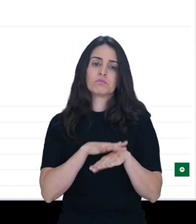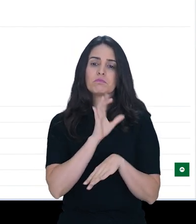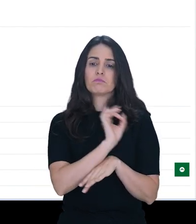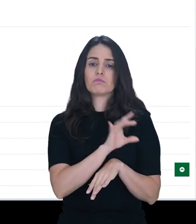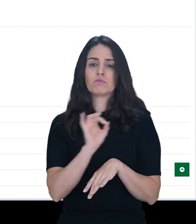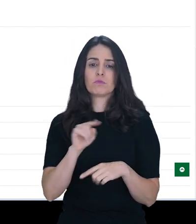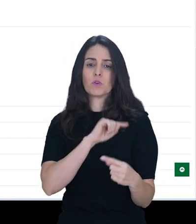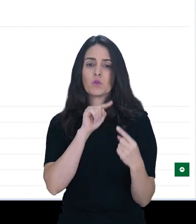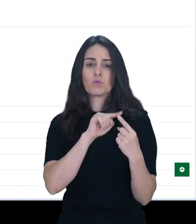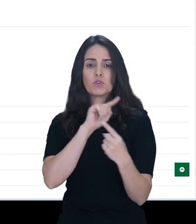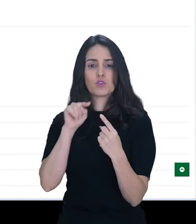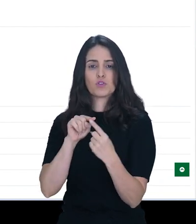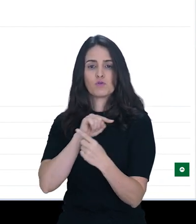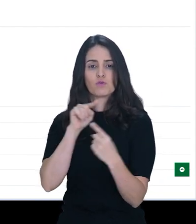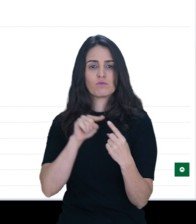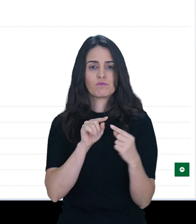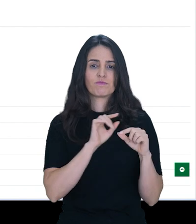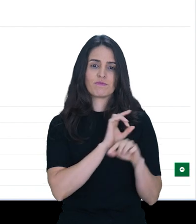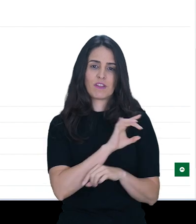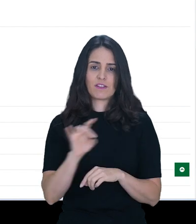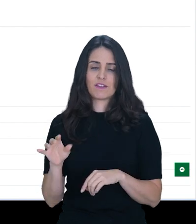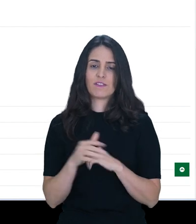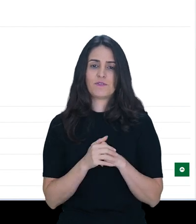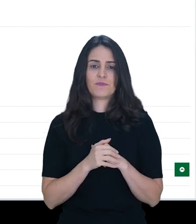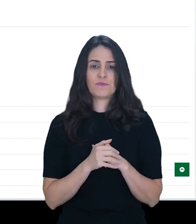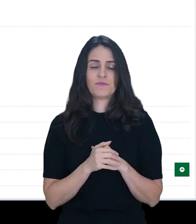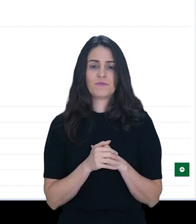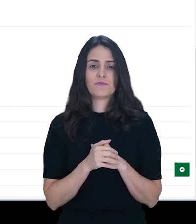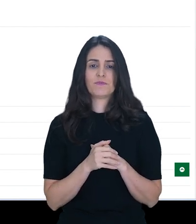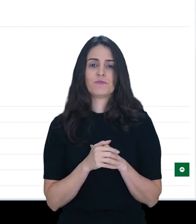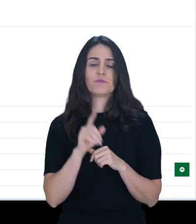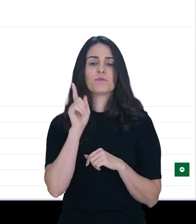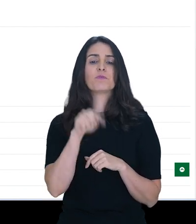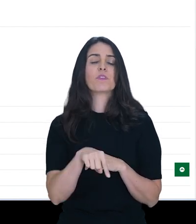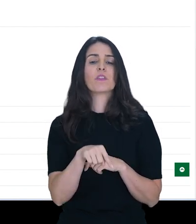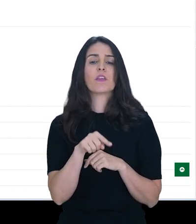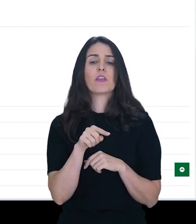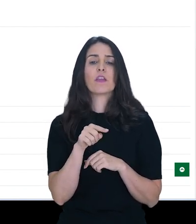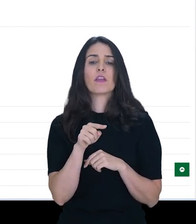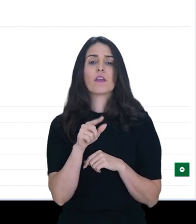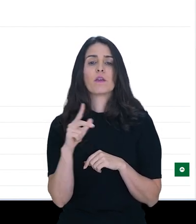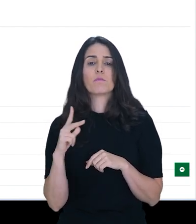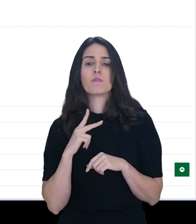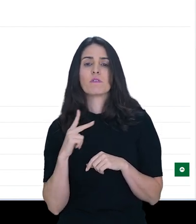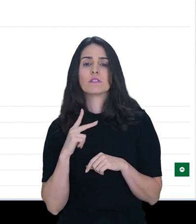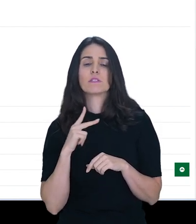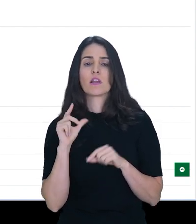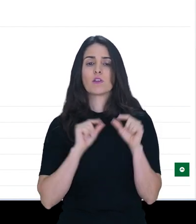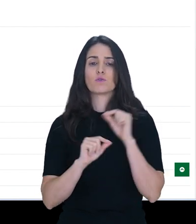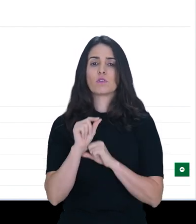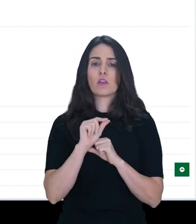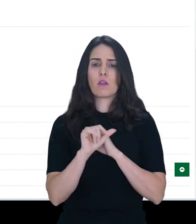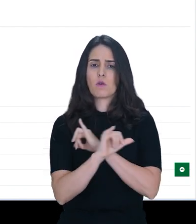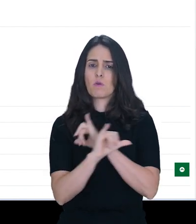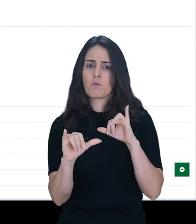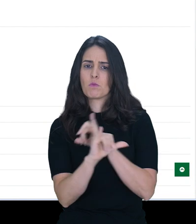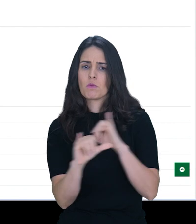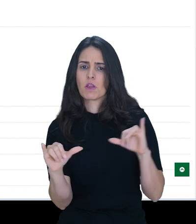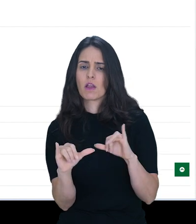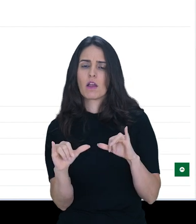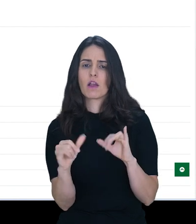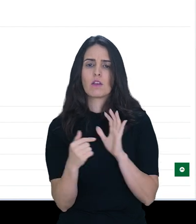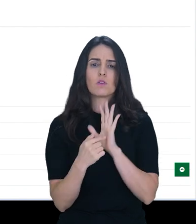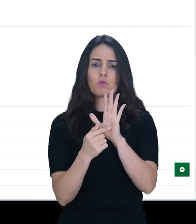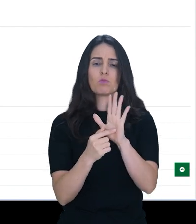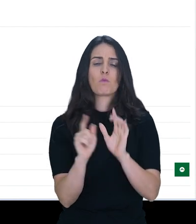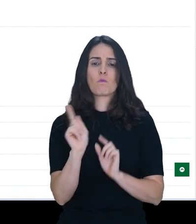de acordo com o seu objetivo pedagógico. Eu vou escolher esse aqui. Privacidade dos resultados. Publicar de forma anônima, sem